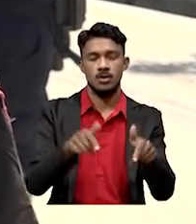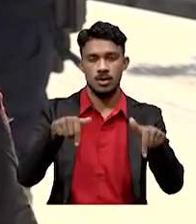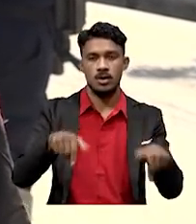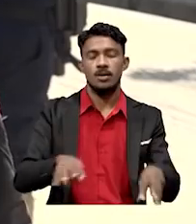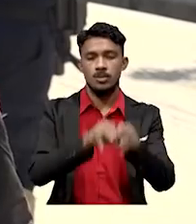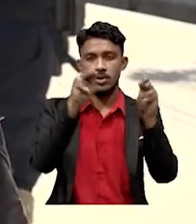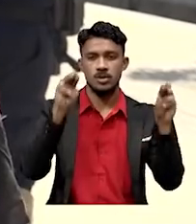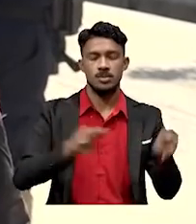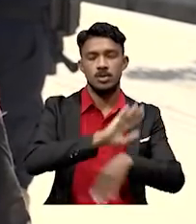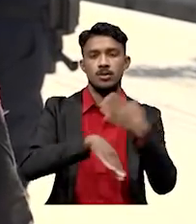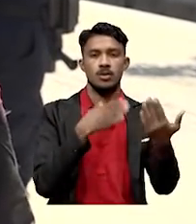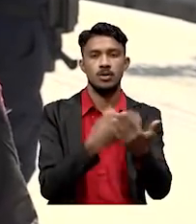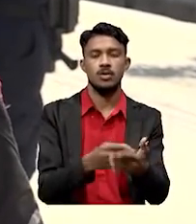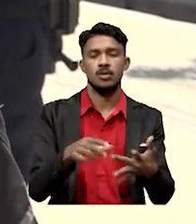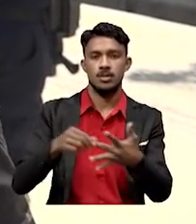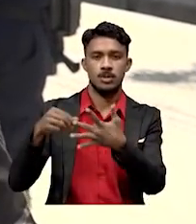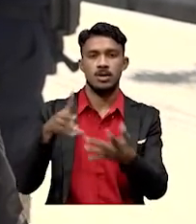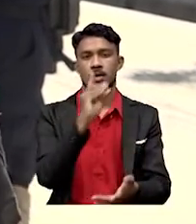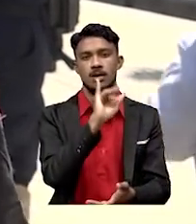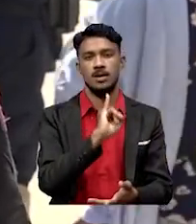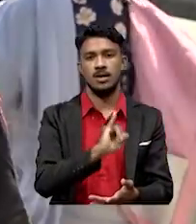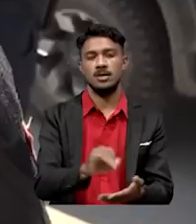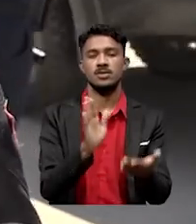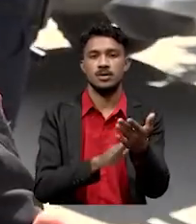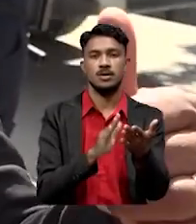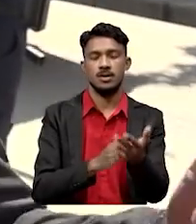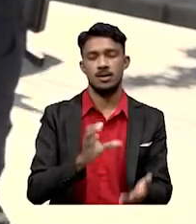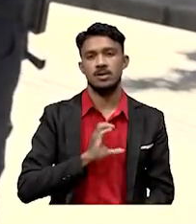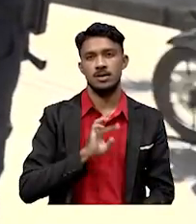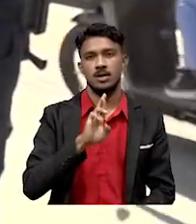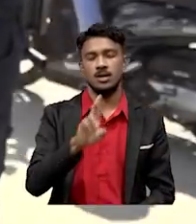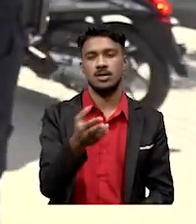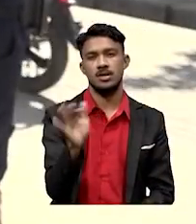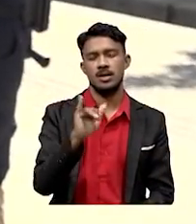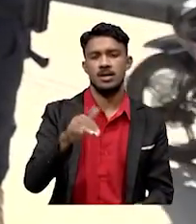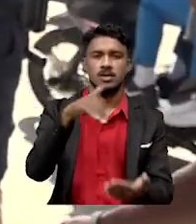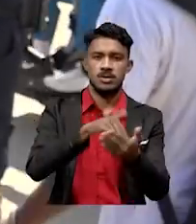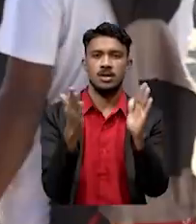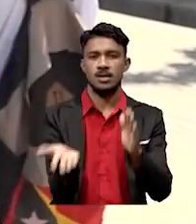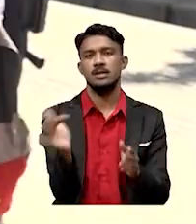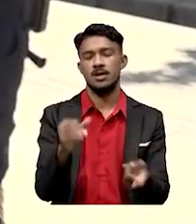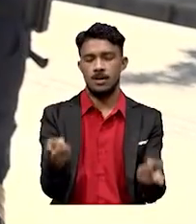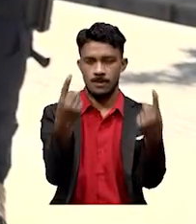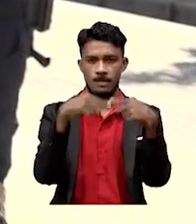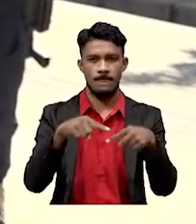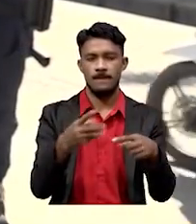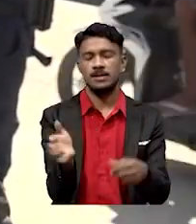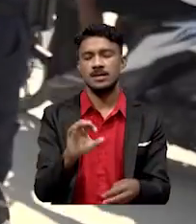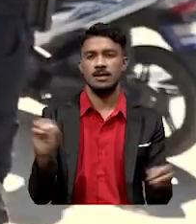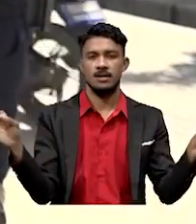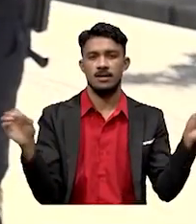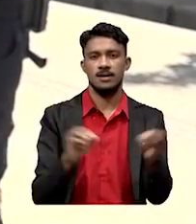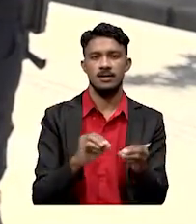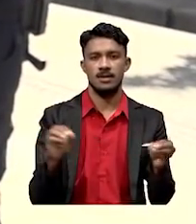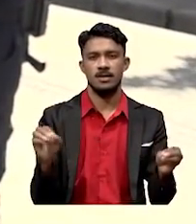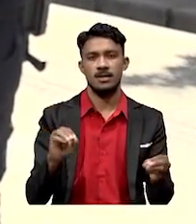de Dili, capital Dili, Escola Sirané B, que é parte de Cristo Rei. Também estudante Siramai, Sirala ia